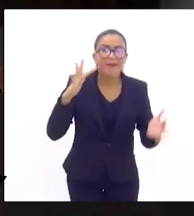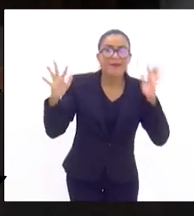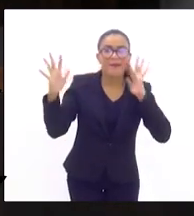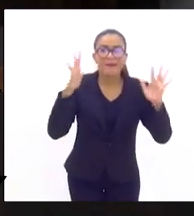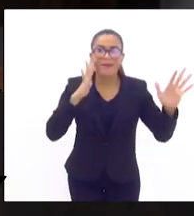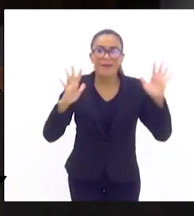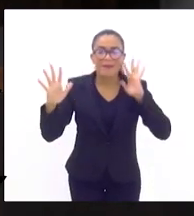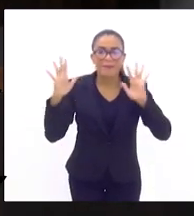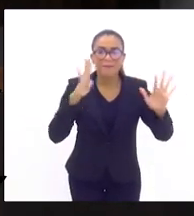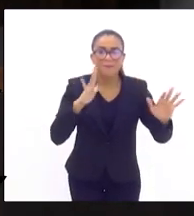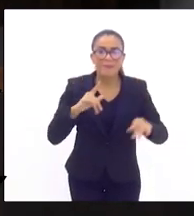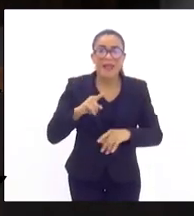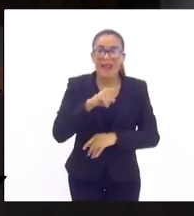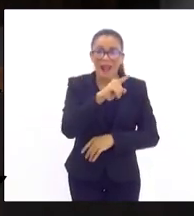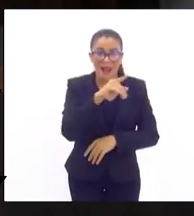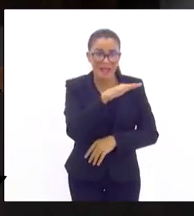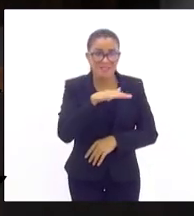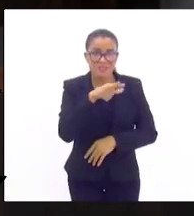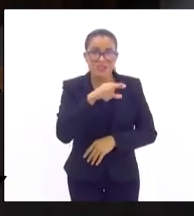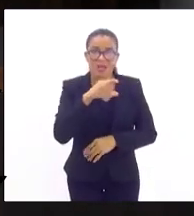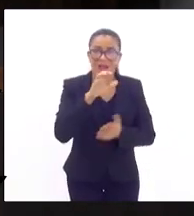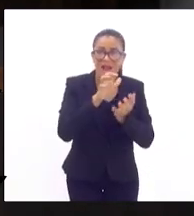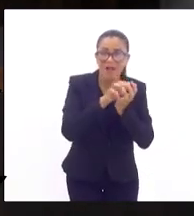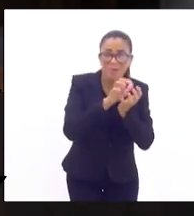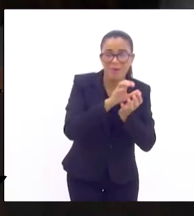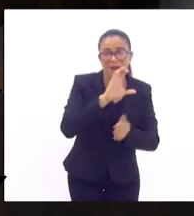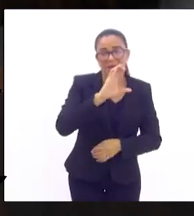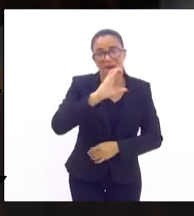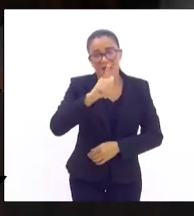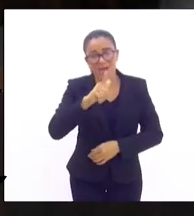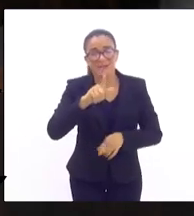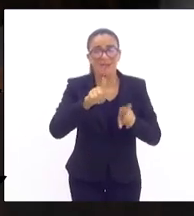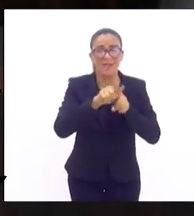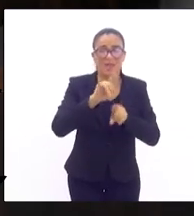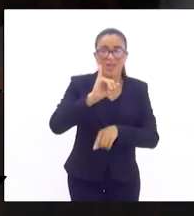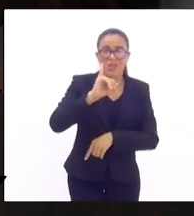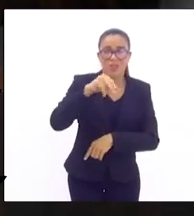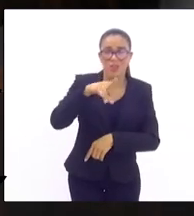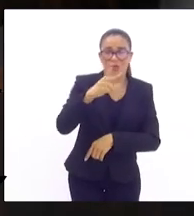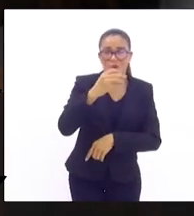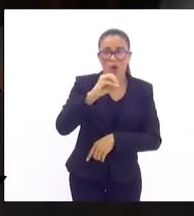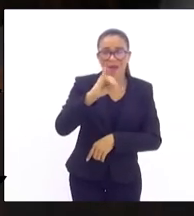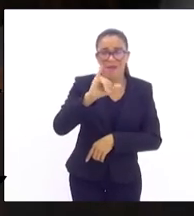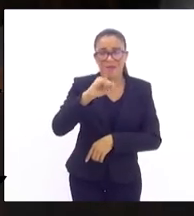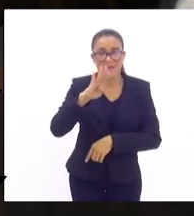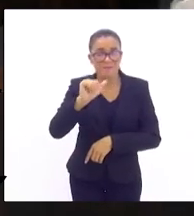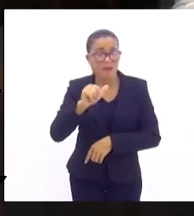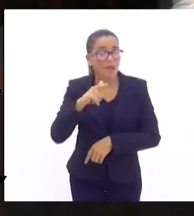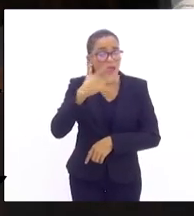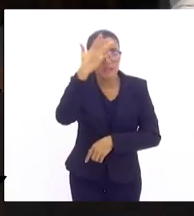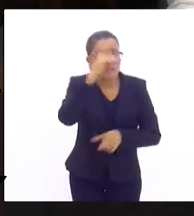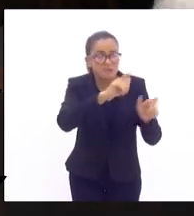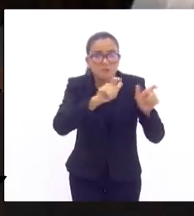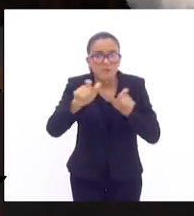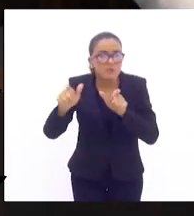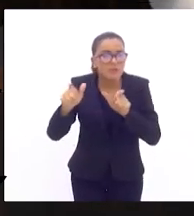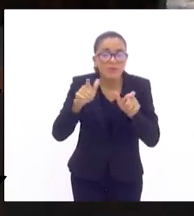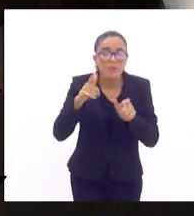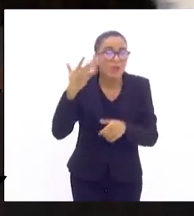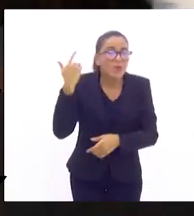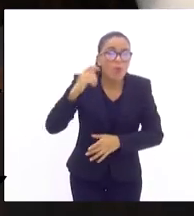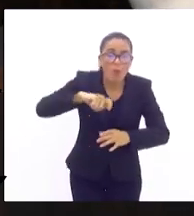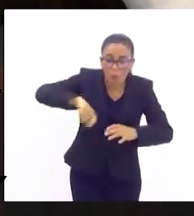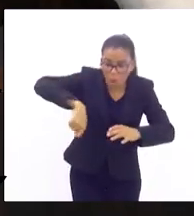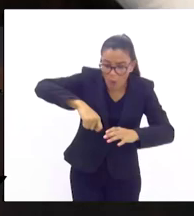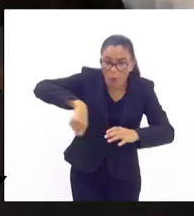nunca tiveram falta d'água lá na Zona Oeste, Campo Grande, Uaíbe, Paciência, tiveram falta d'água direto. E as pessoas não tinham nem como fazer comida, nem